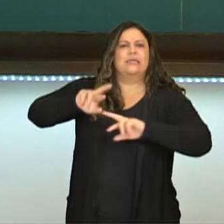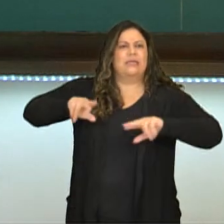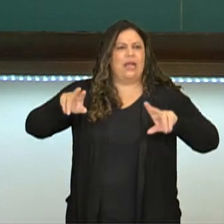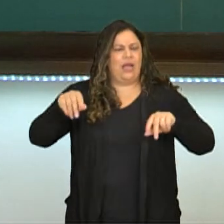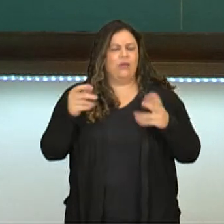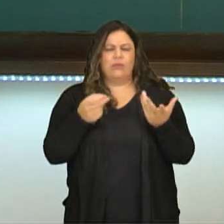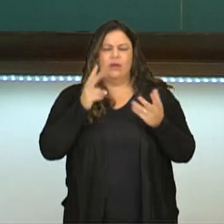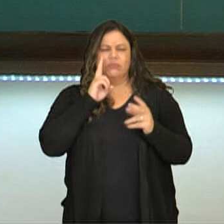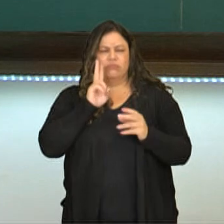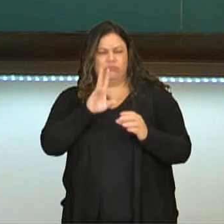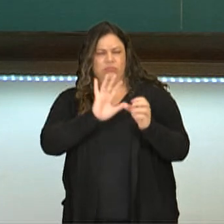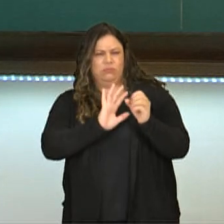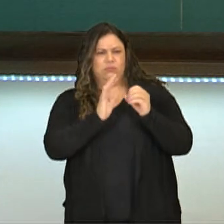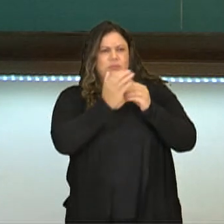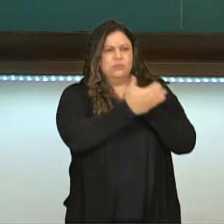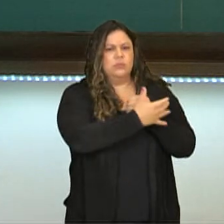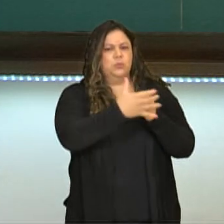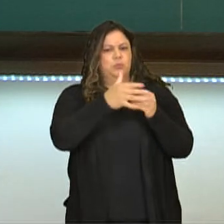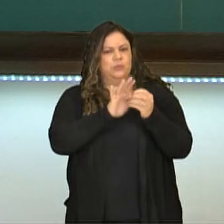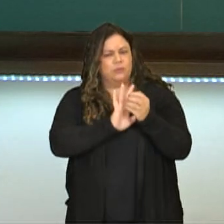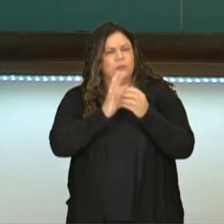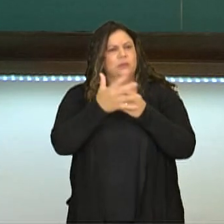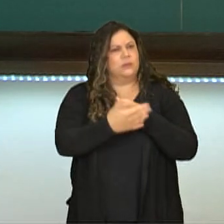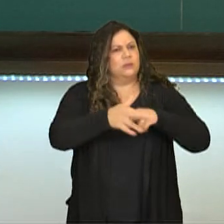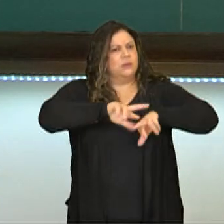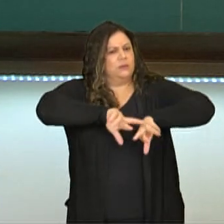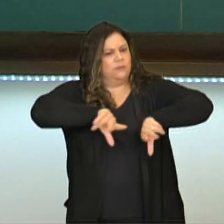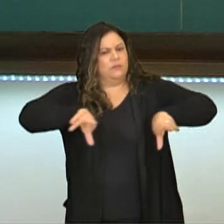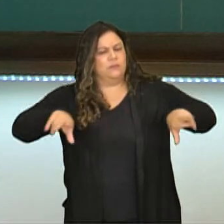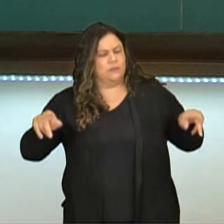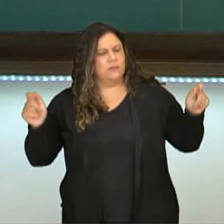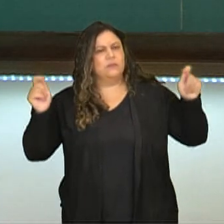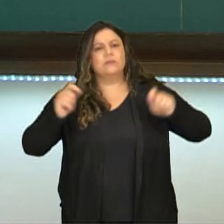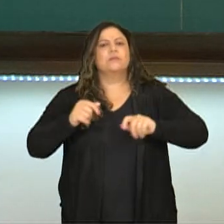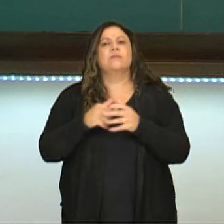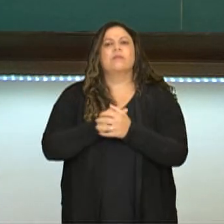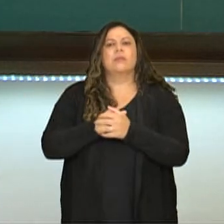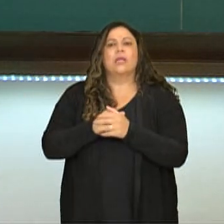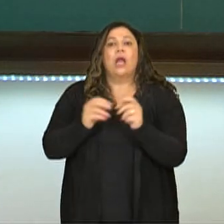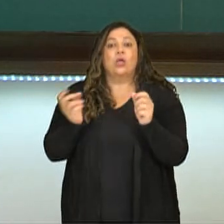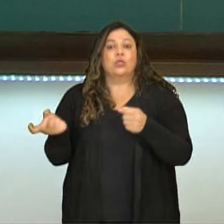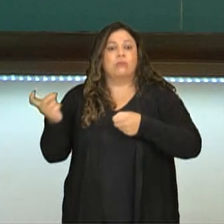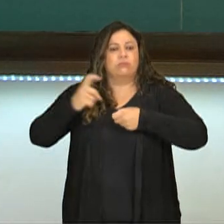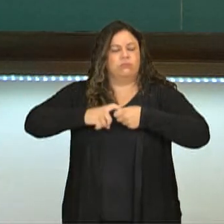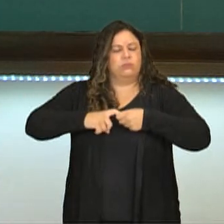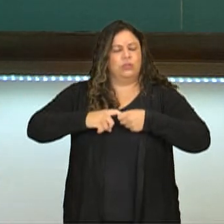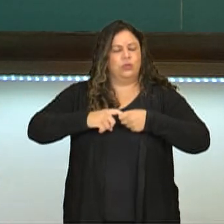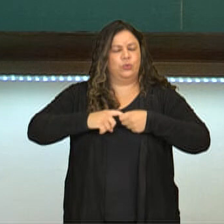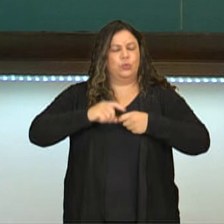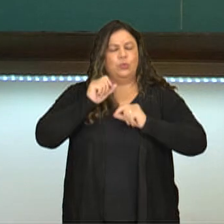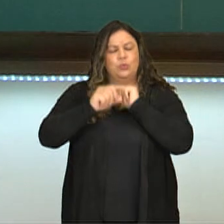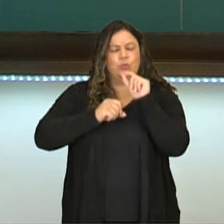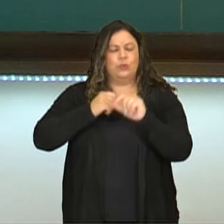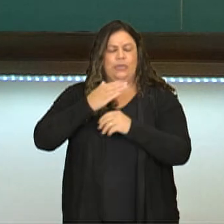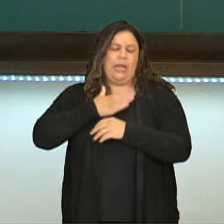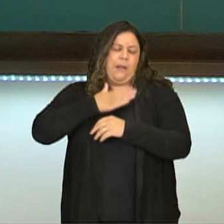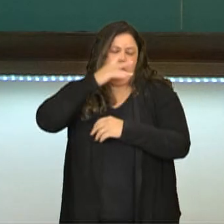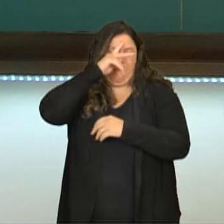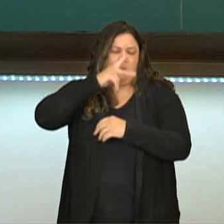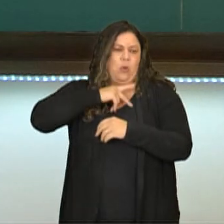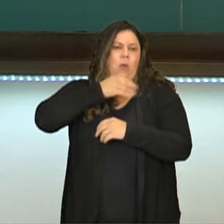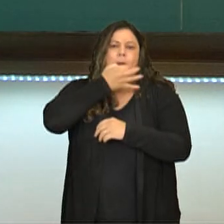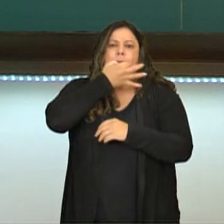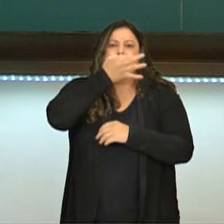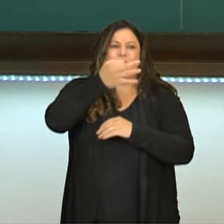acaba criando estereótipos muitas vezes arraigados dentro de um senso comum. E alguns